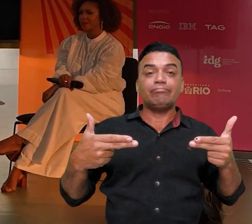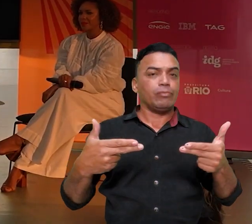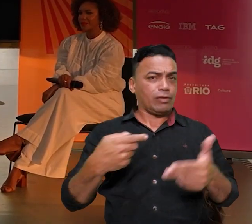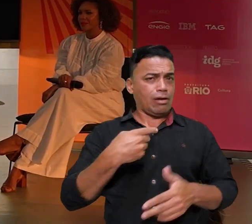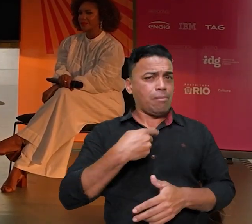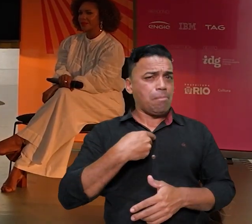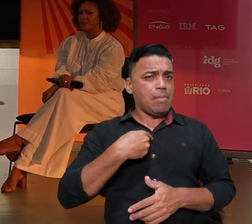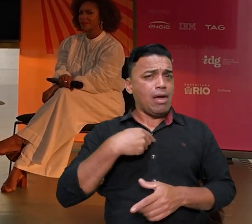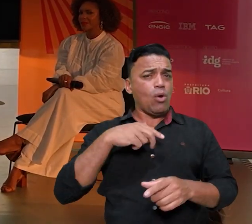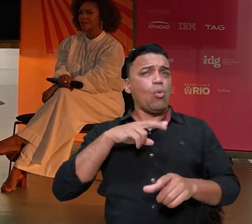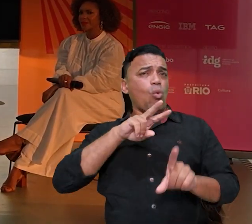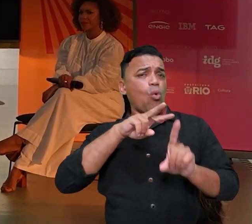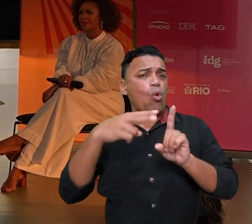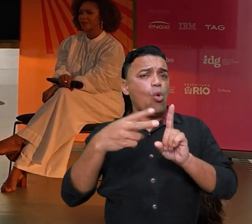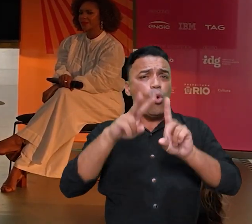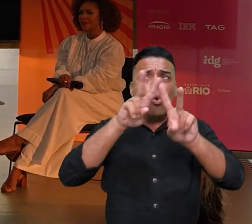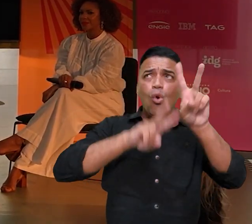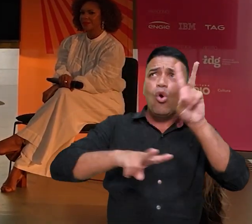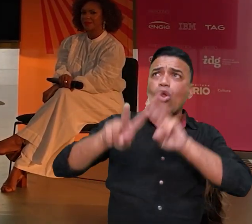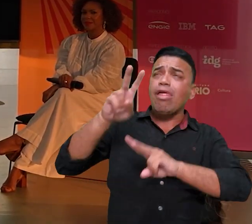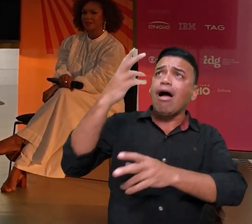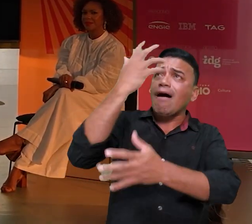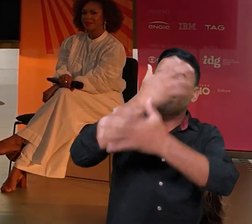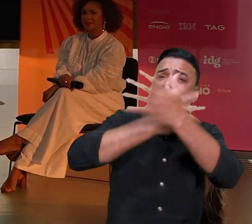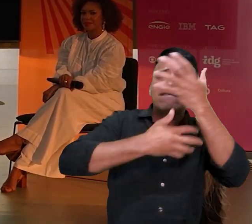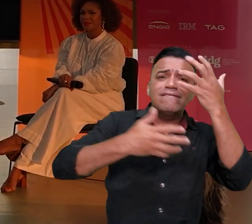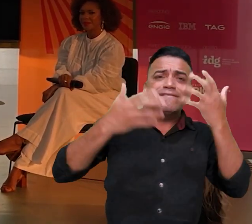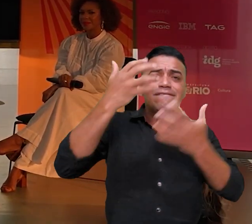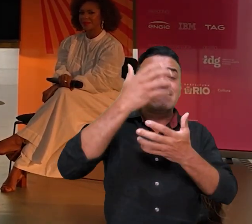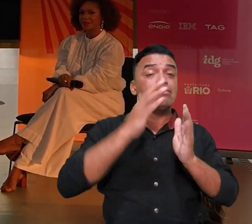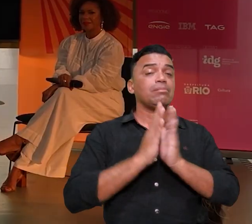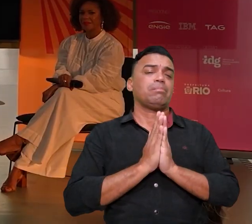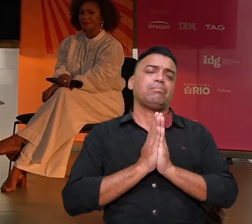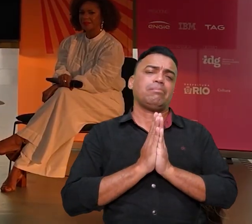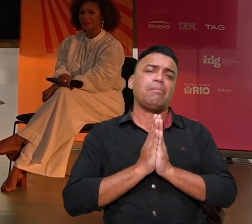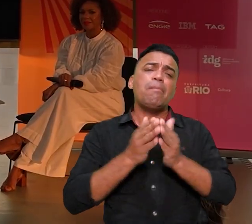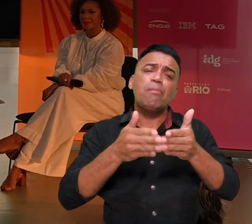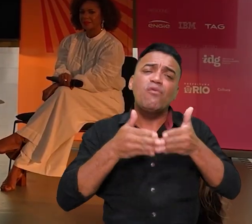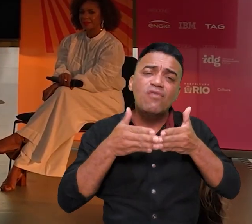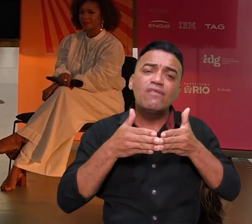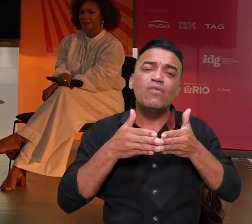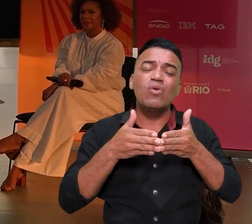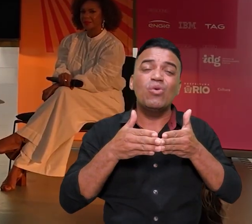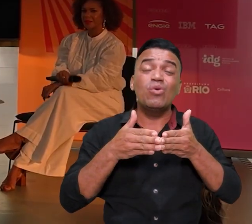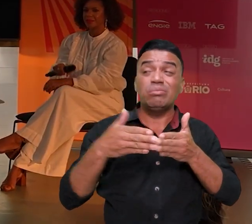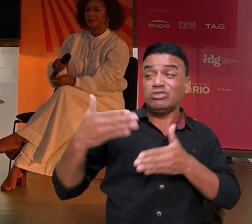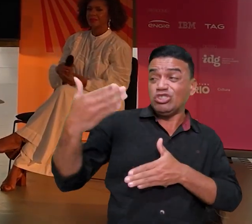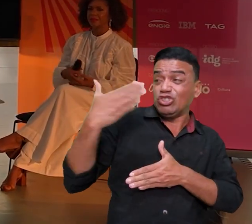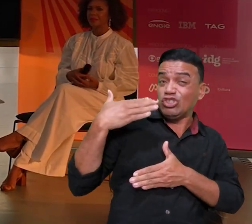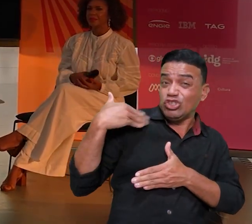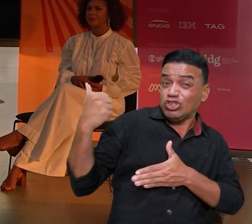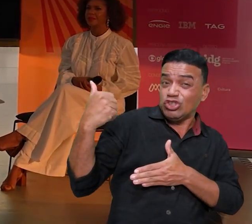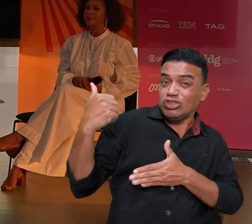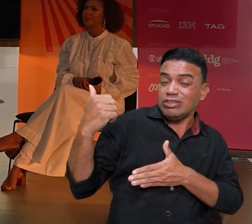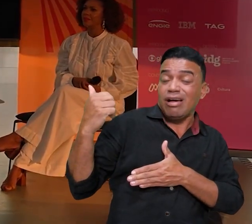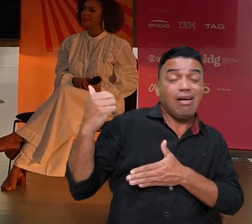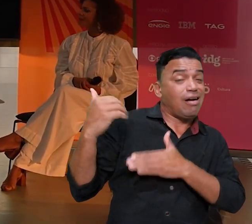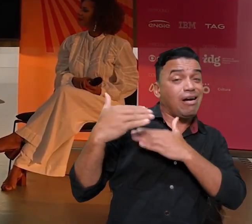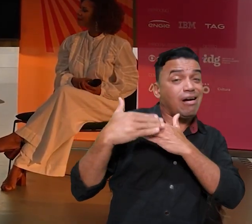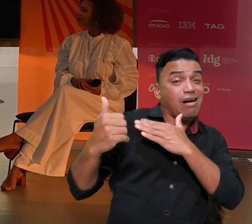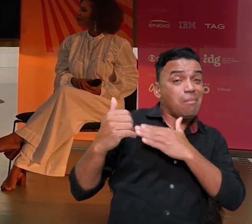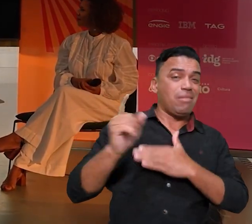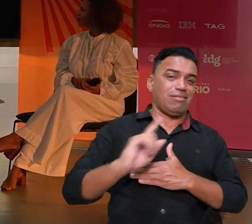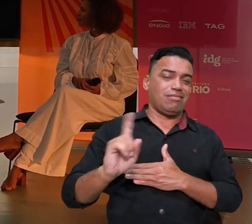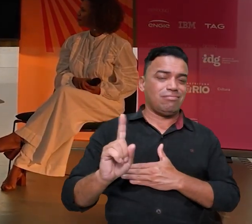Quando meu olhar se perder no nada, por favor, não me despertem.